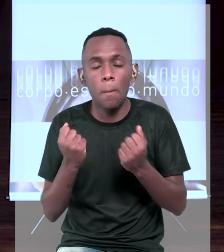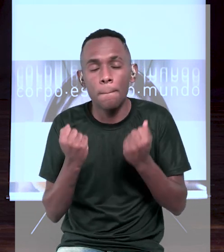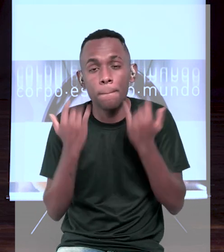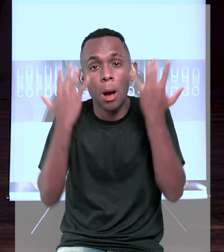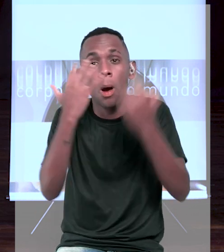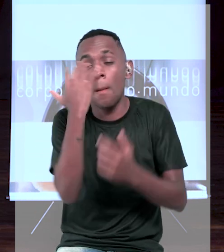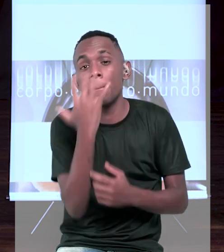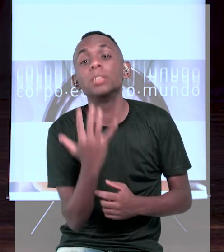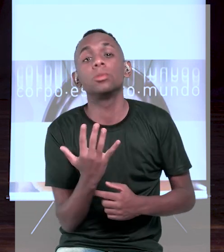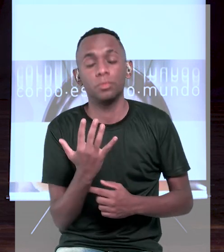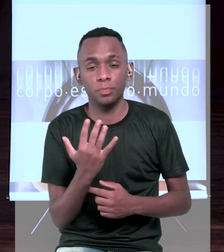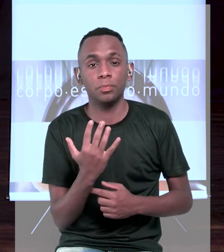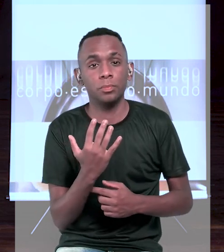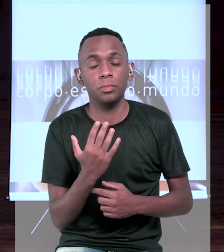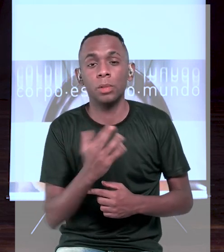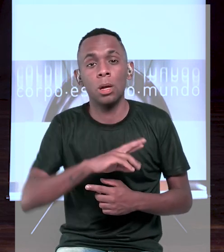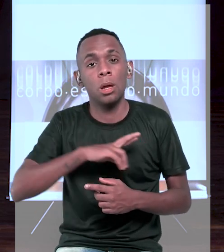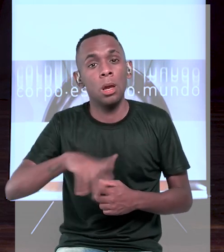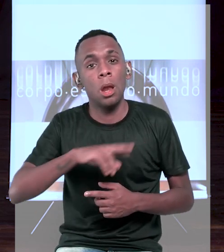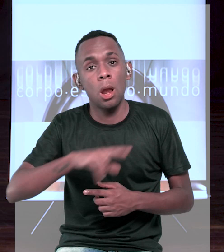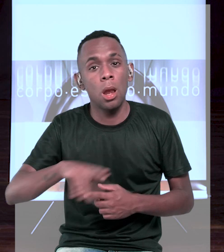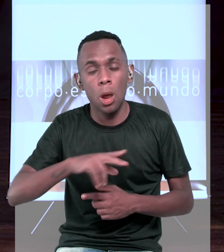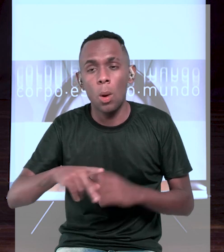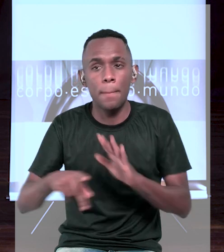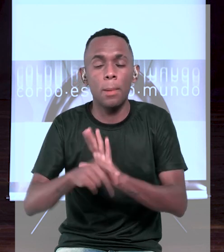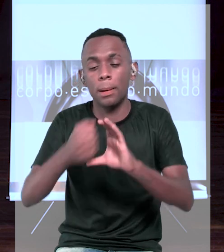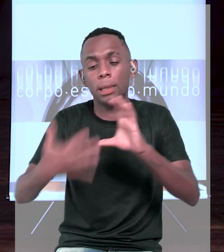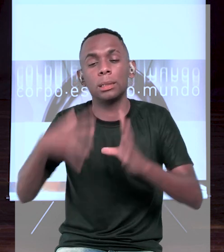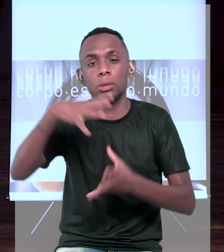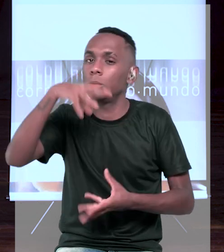nesse sentido, não comparece ao espírito.